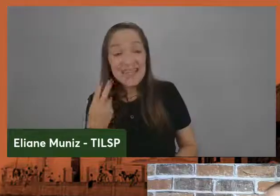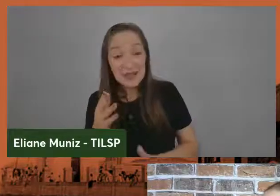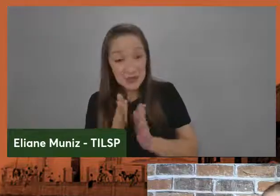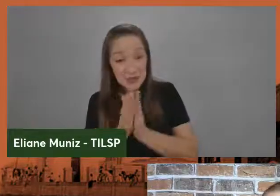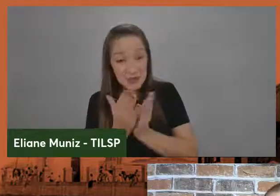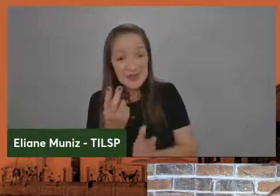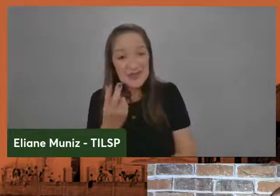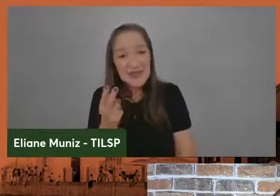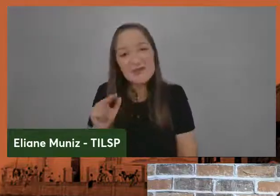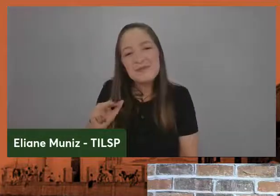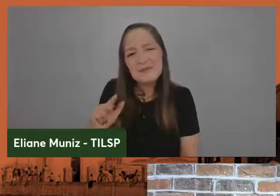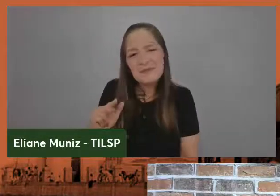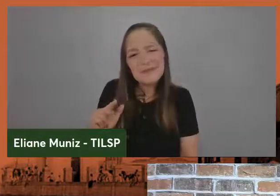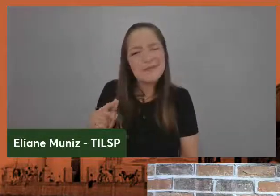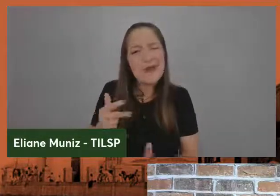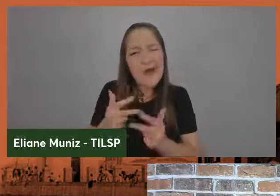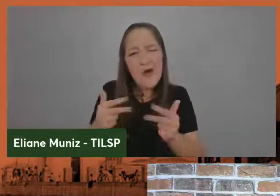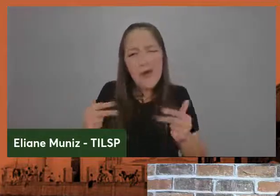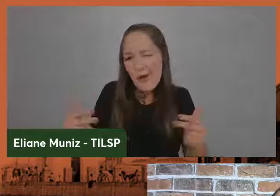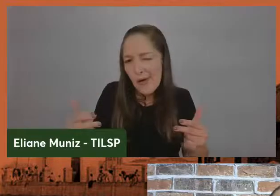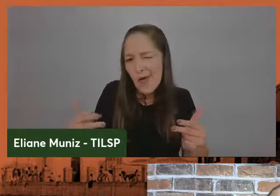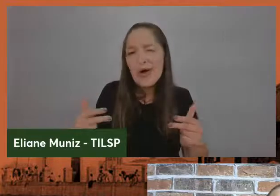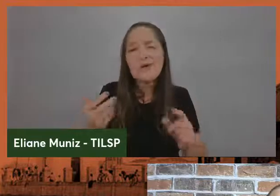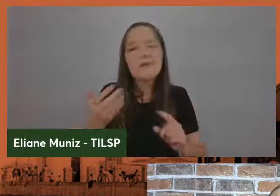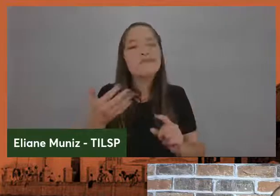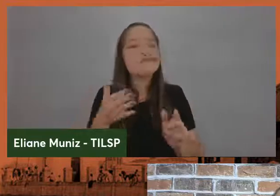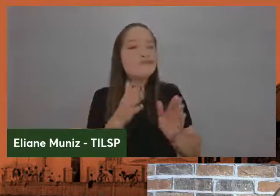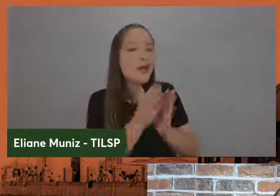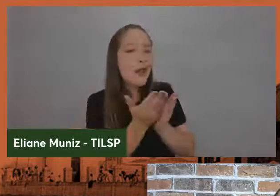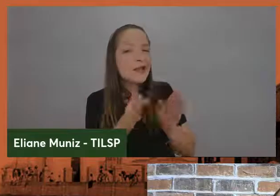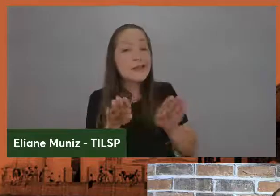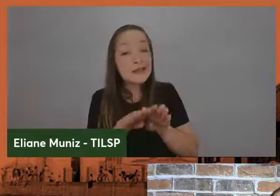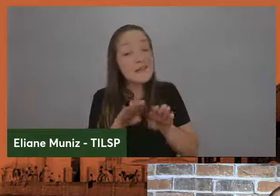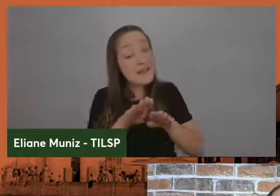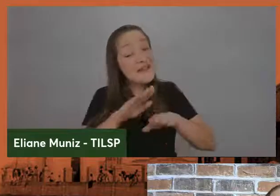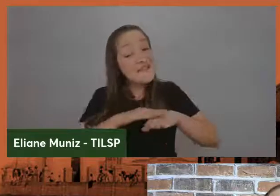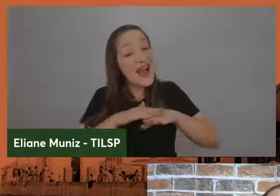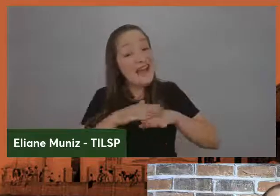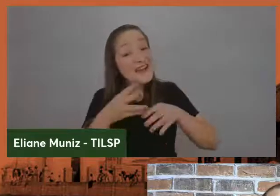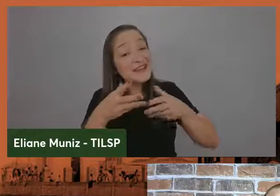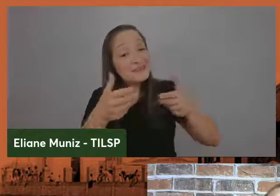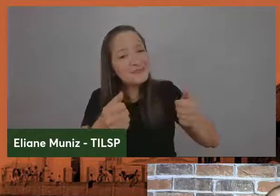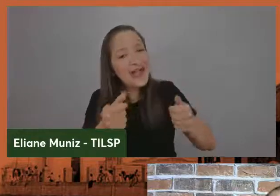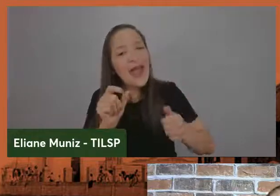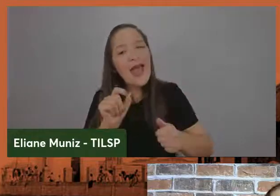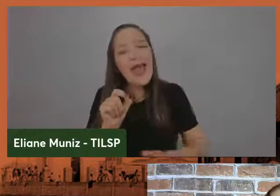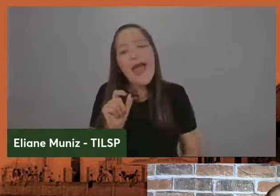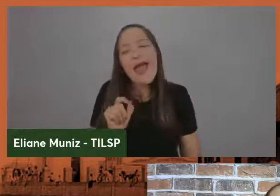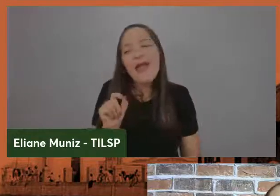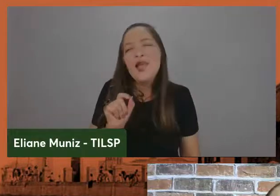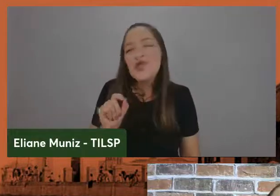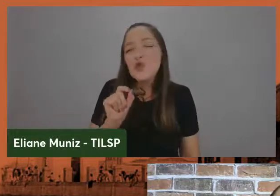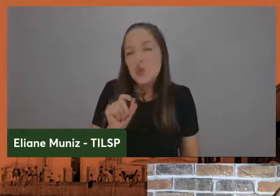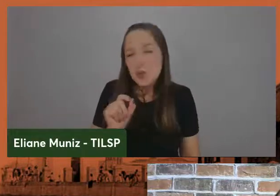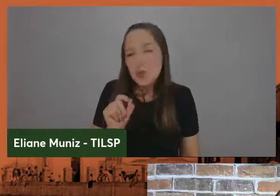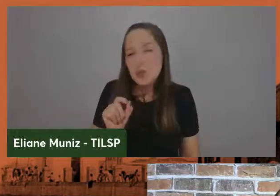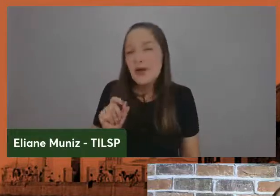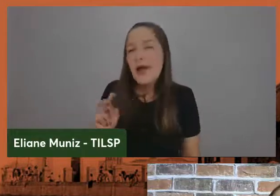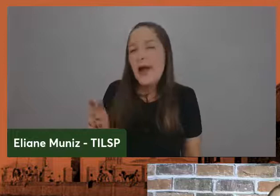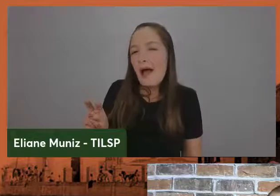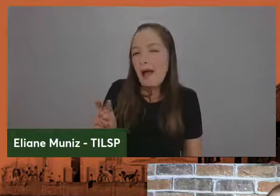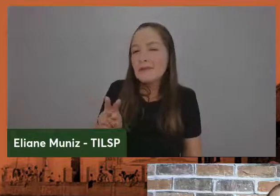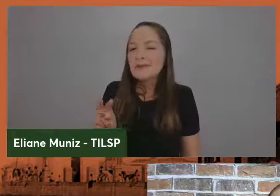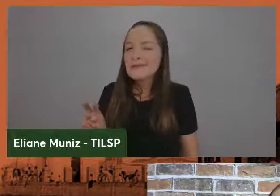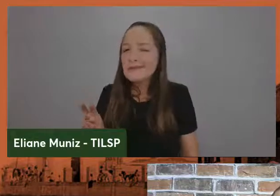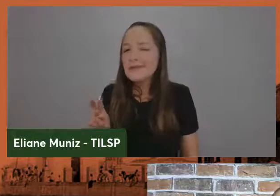como muitas outras obras também, né, fazem isso brilhantemente, ele flerta muito com esse, com essa ambiguidade. Né? Uma obra